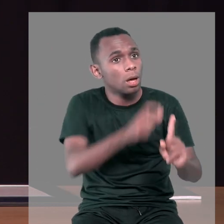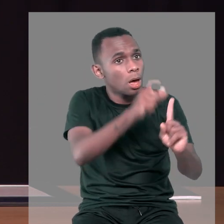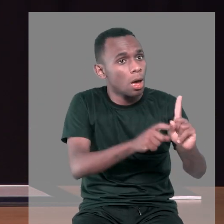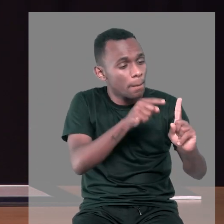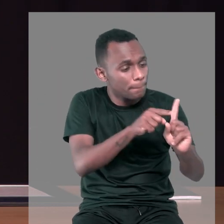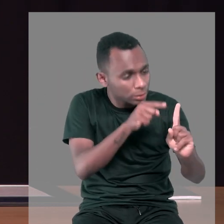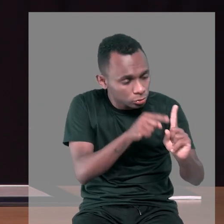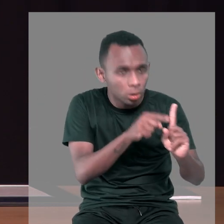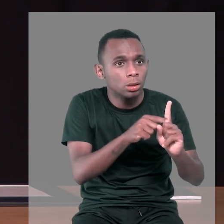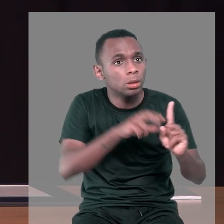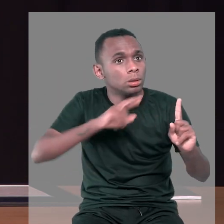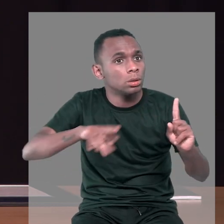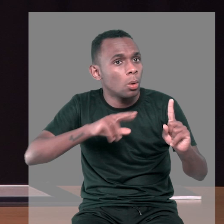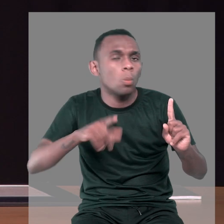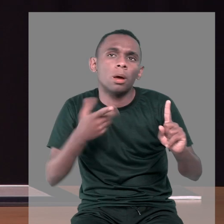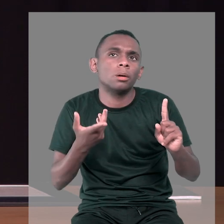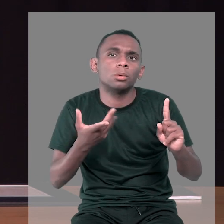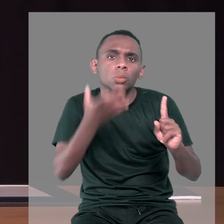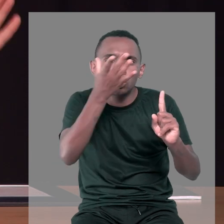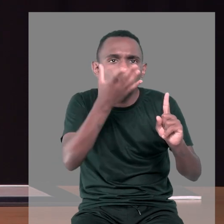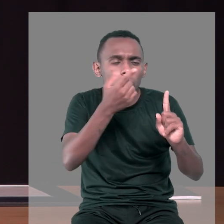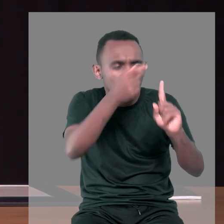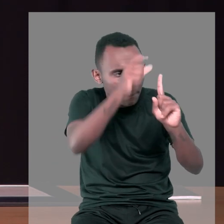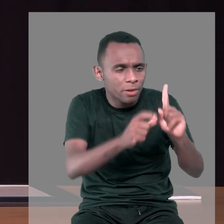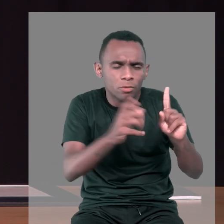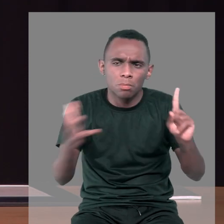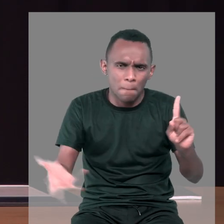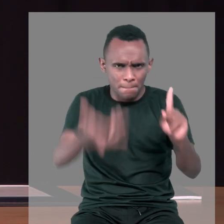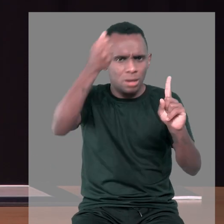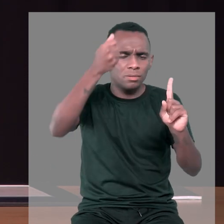Eichmann não é uma figura extraordinária.